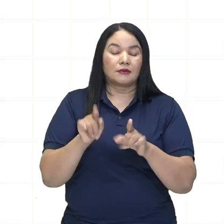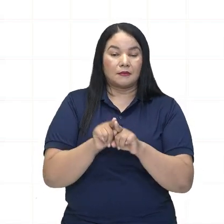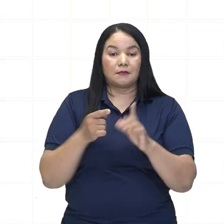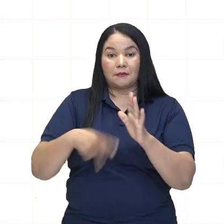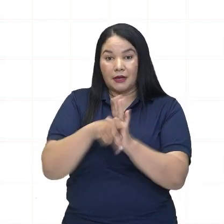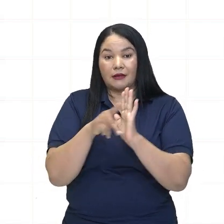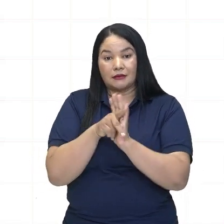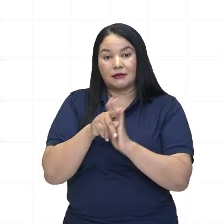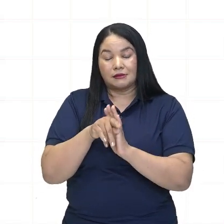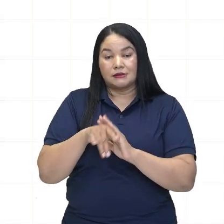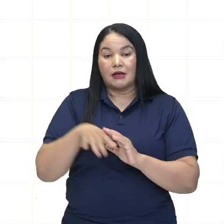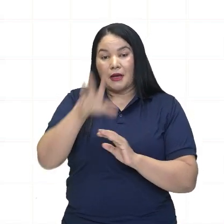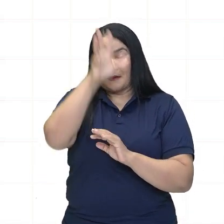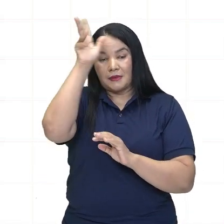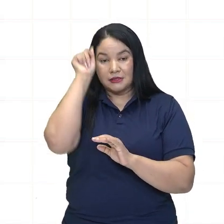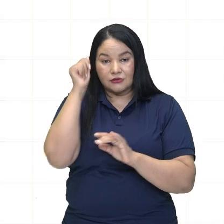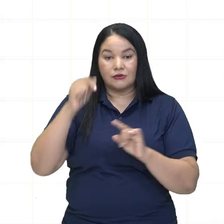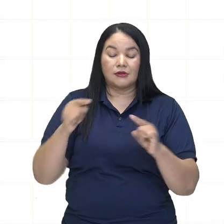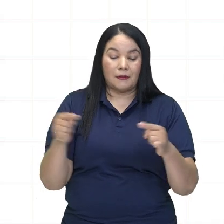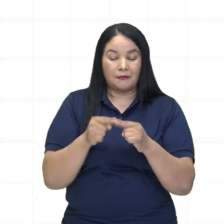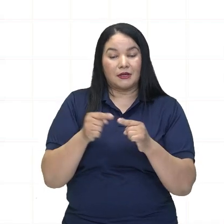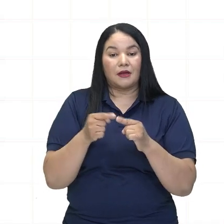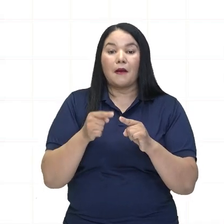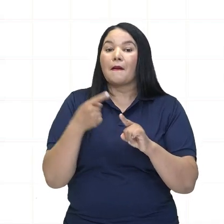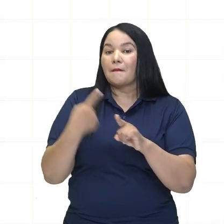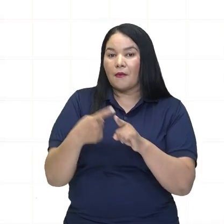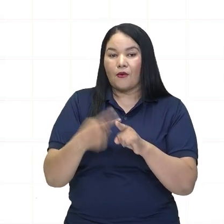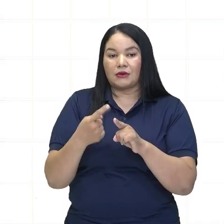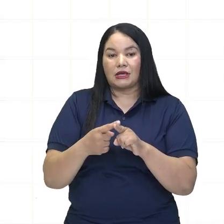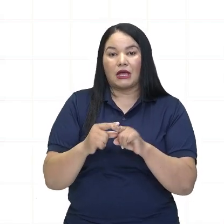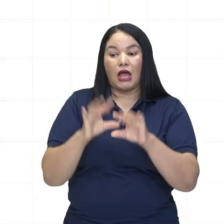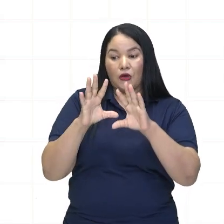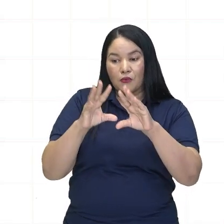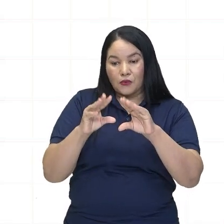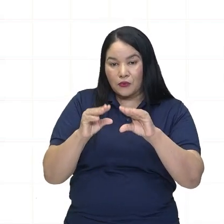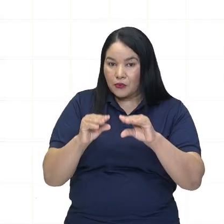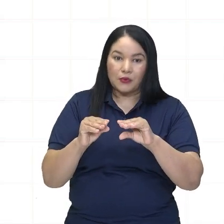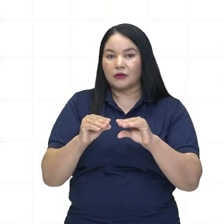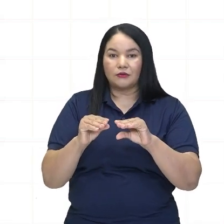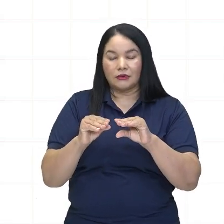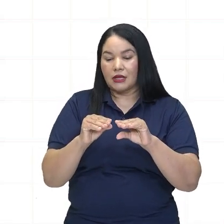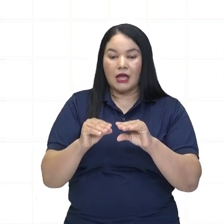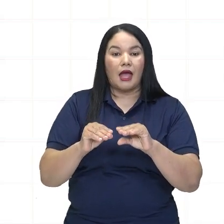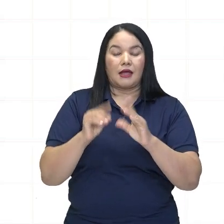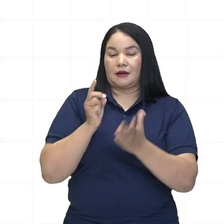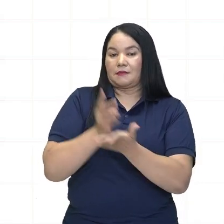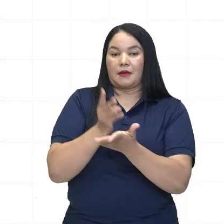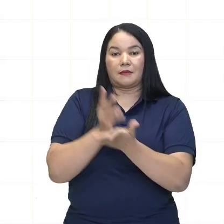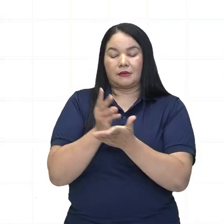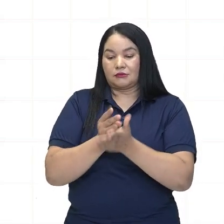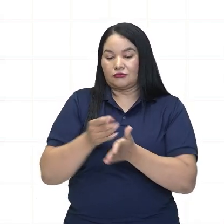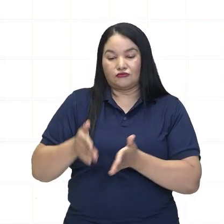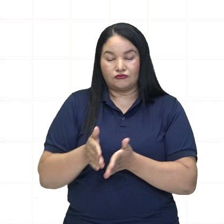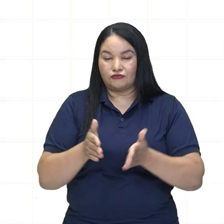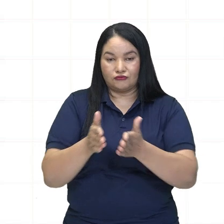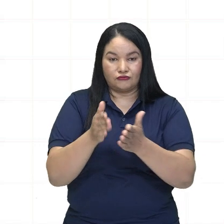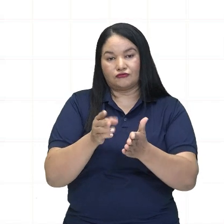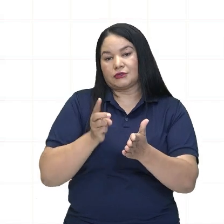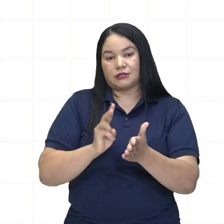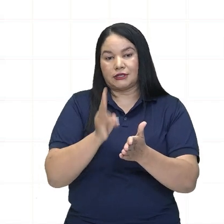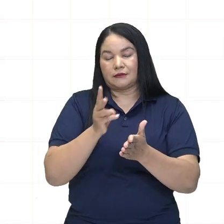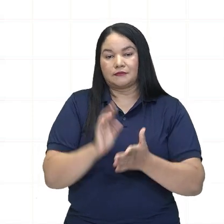ali como rios perenes. Então, a gente já sabe que esses rios são aqueles rios que nunca secam.